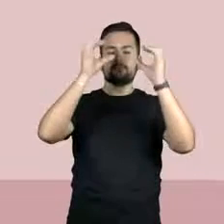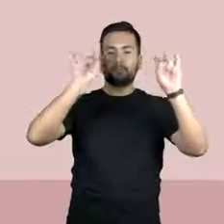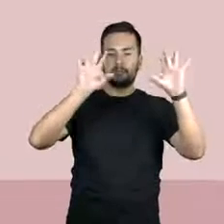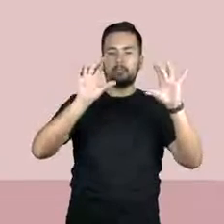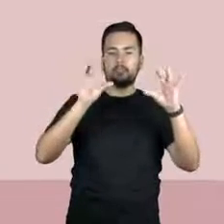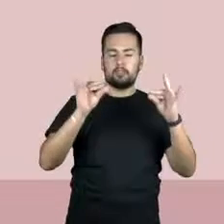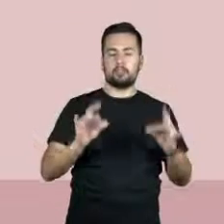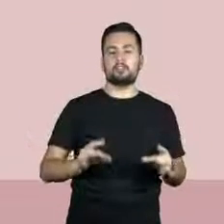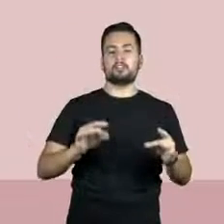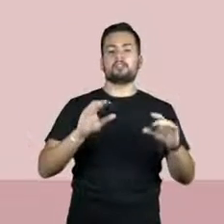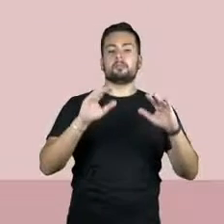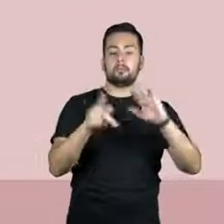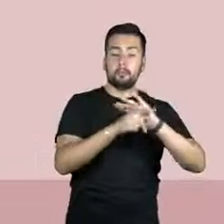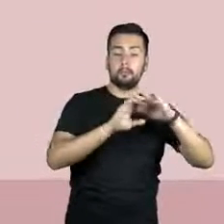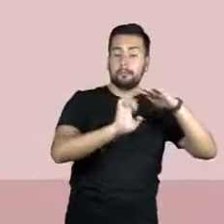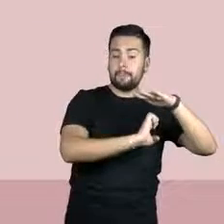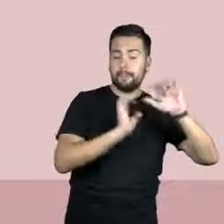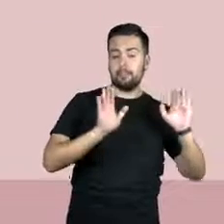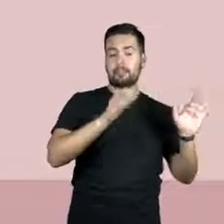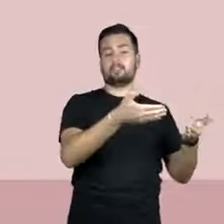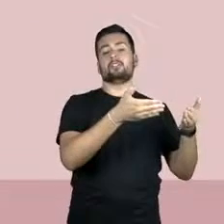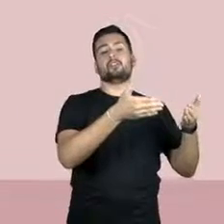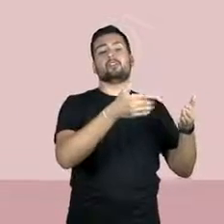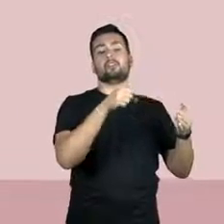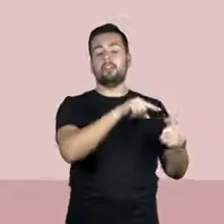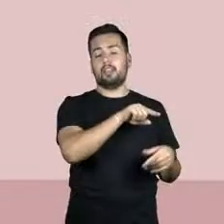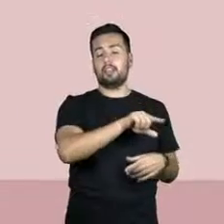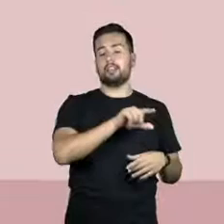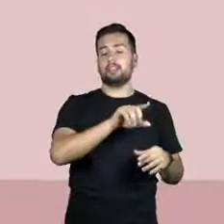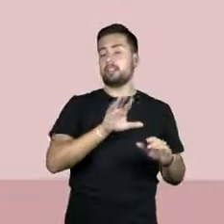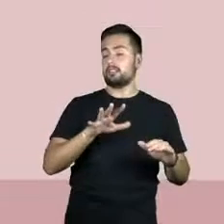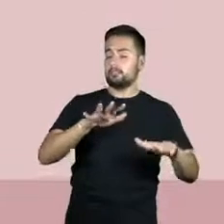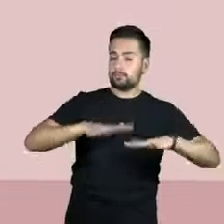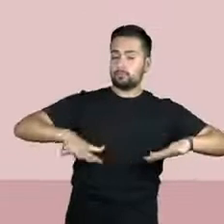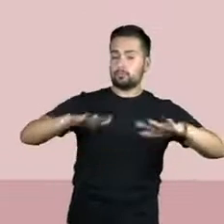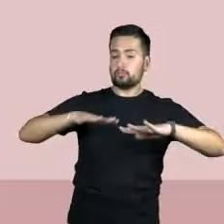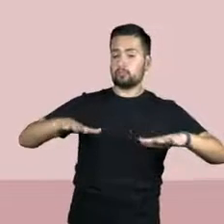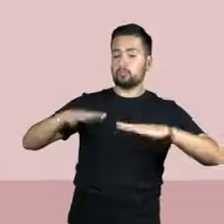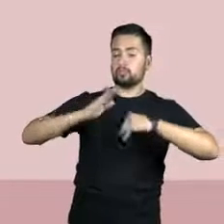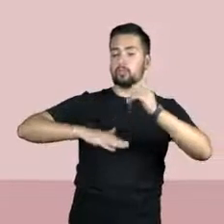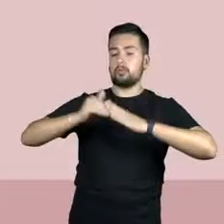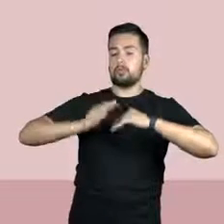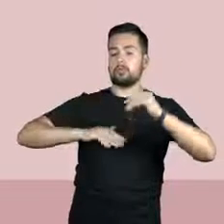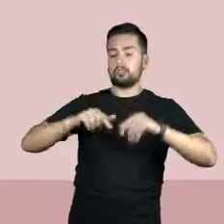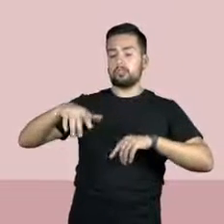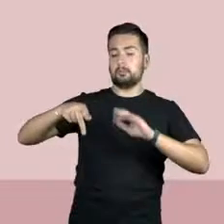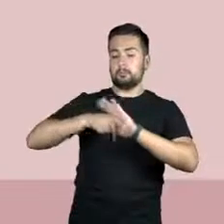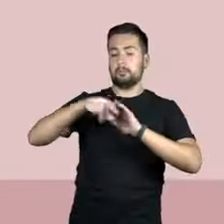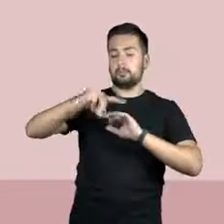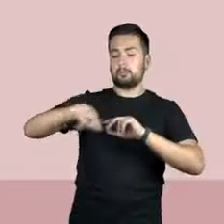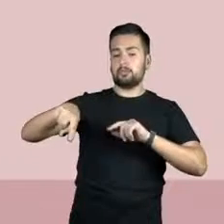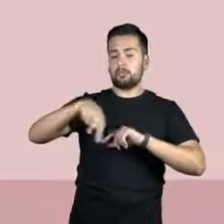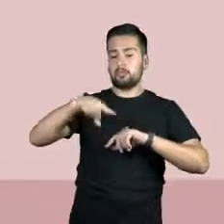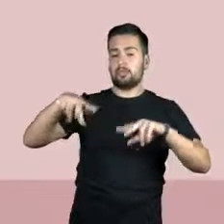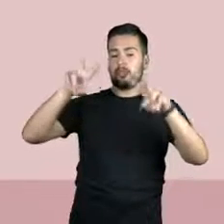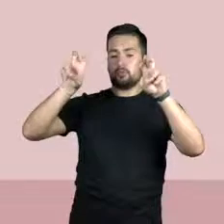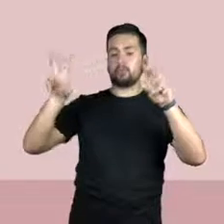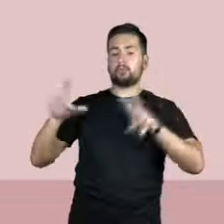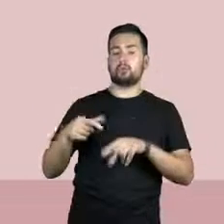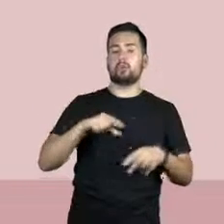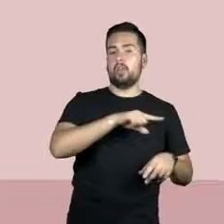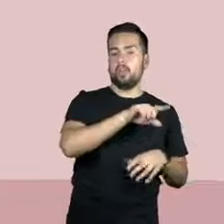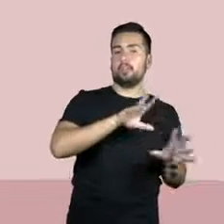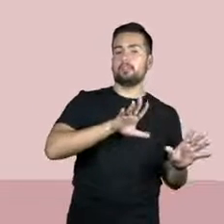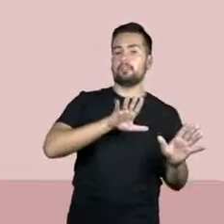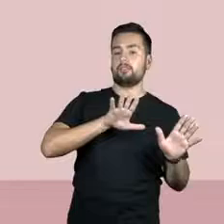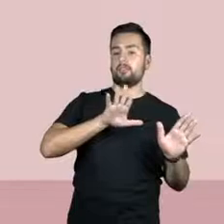para empresas que são um pouco mais voltadas e querem capacitar seus profissionais, né, que já estão na área de